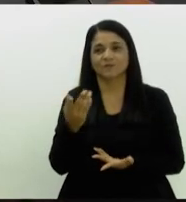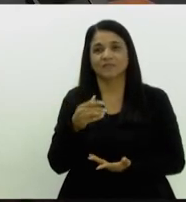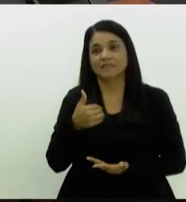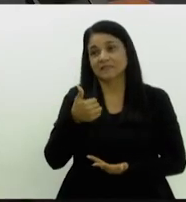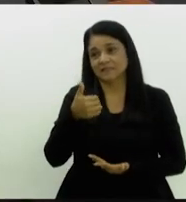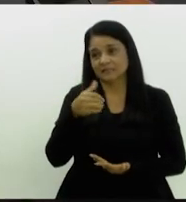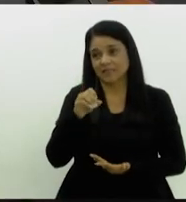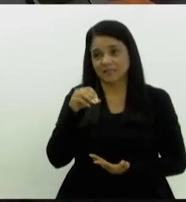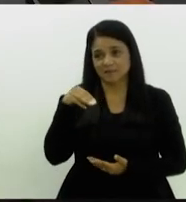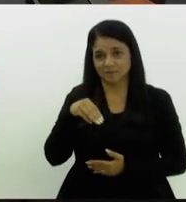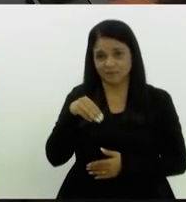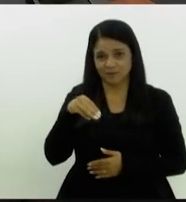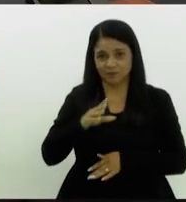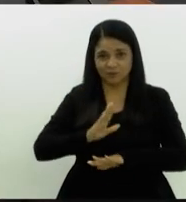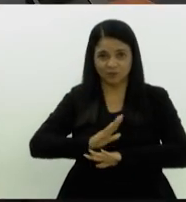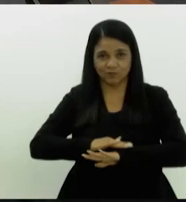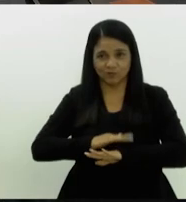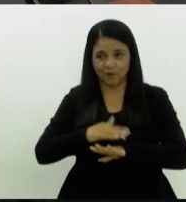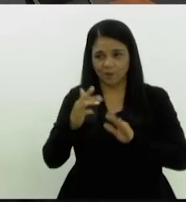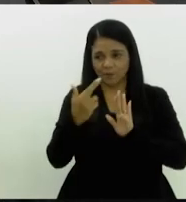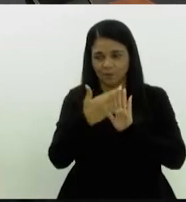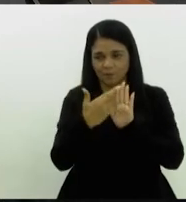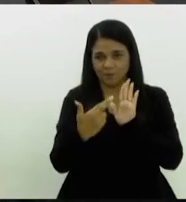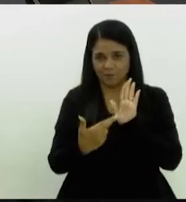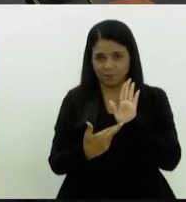10 minutos no tempo regimental.